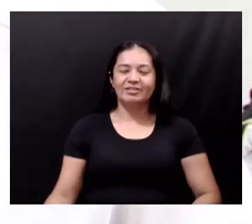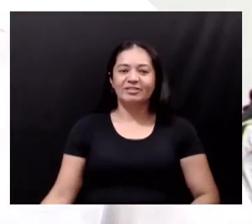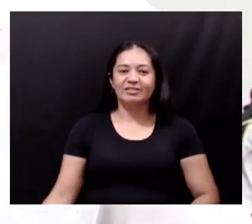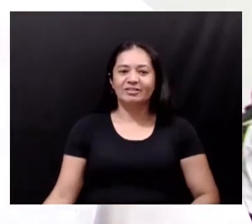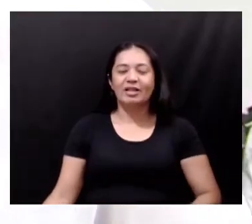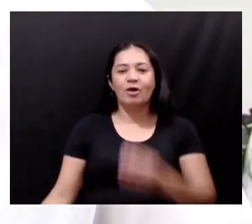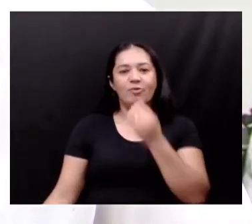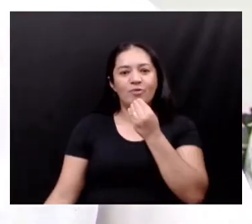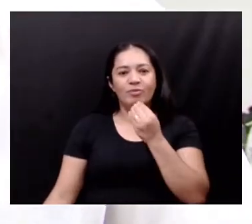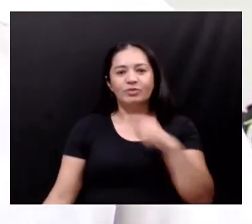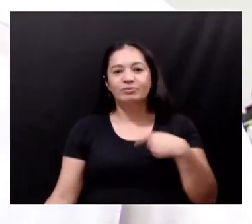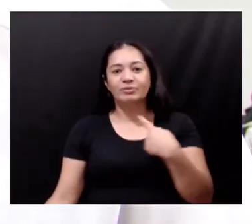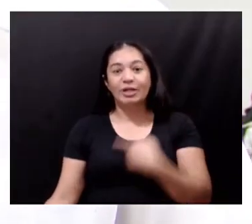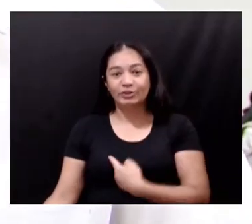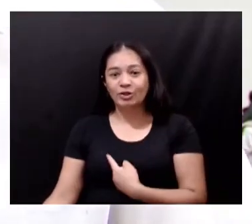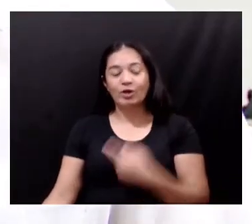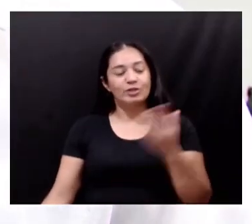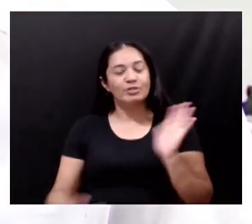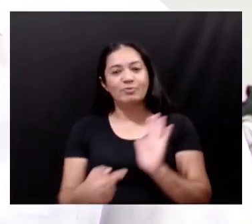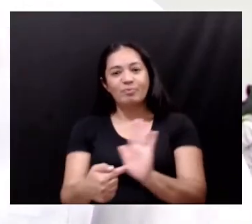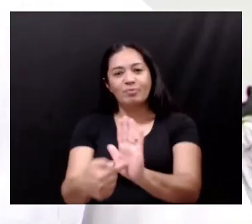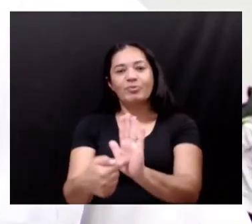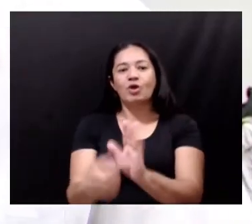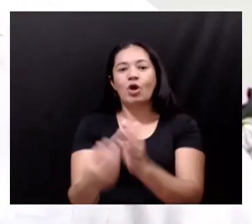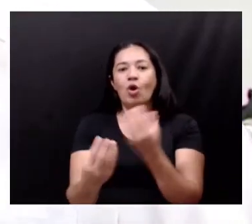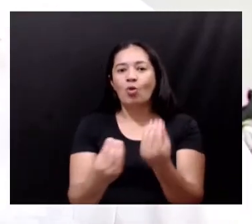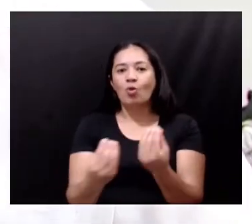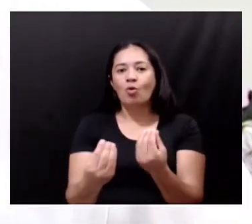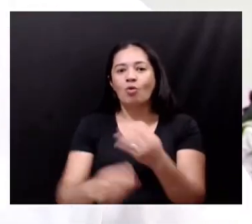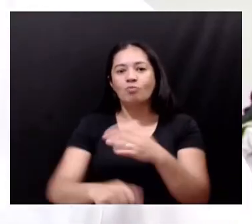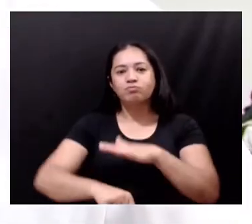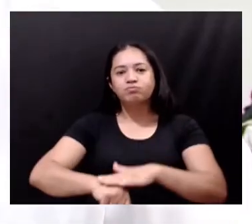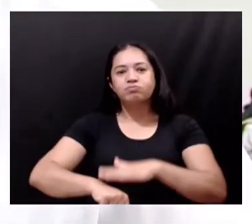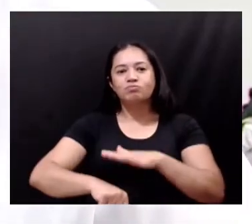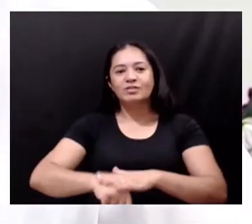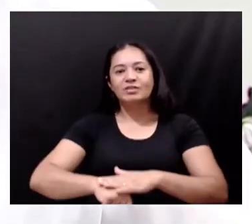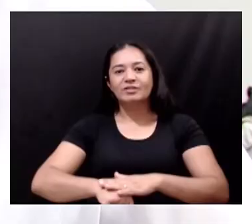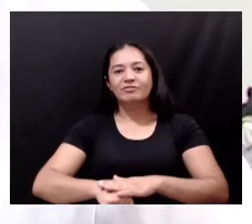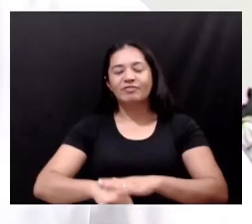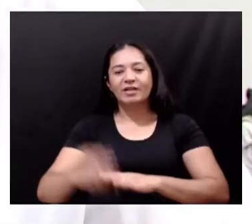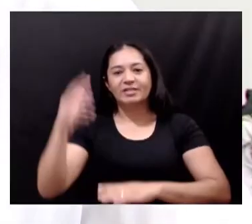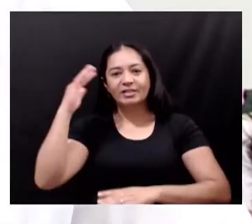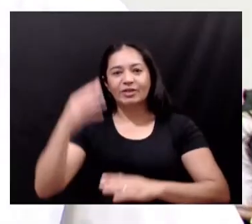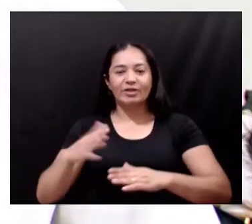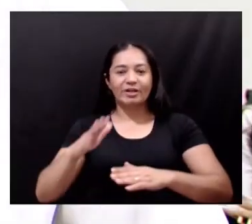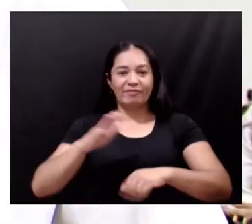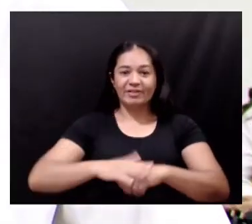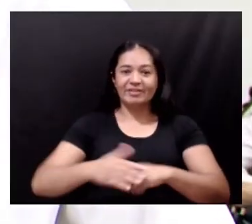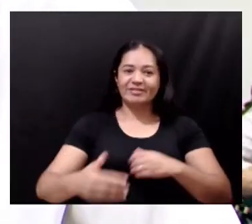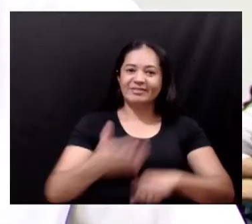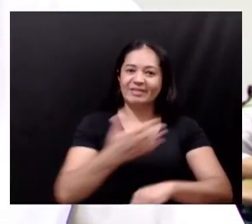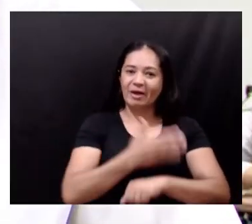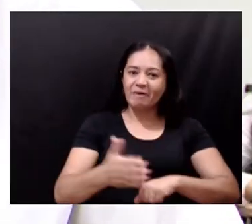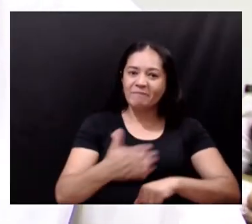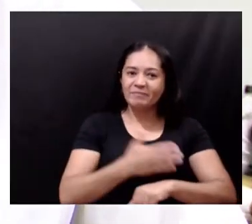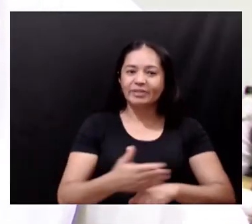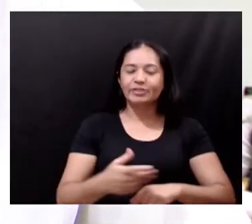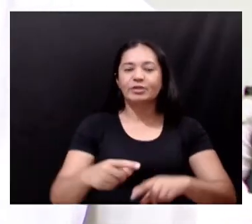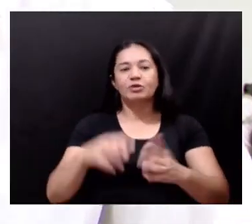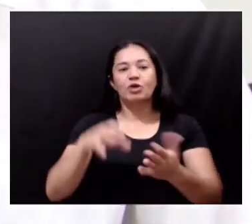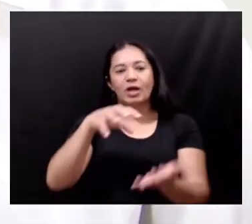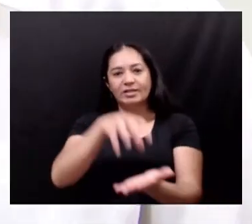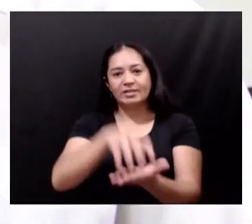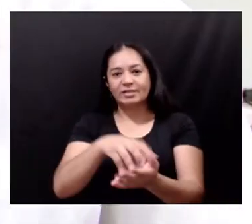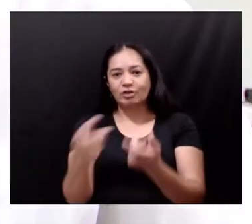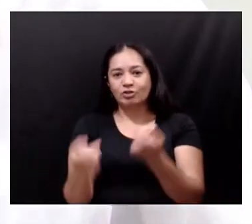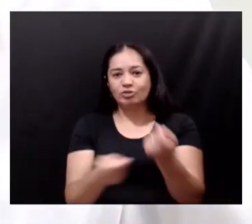nós demonstrar como é a aplicação da teoria na prática. No nosso caso, a Central de Planejamento e Desenvolvimento